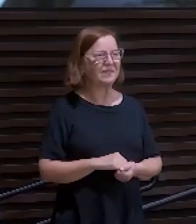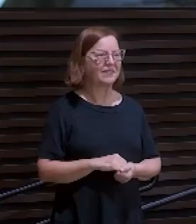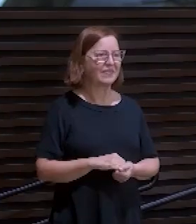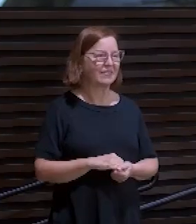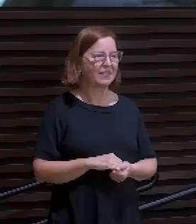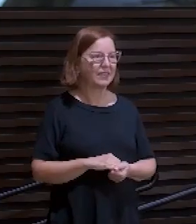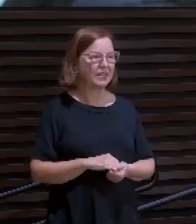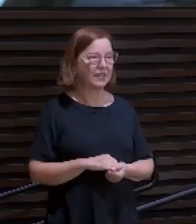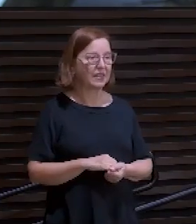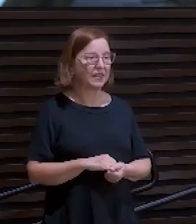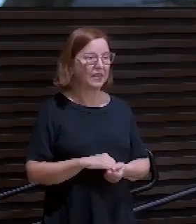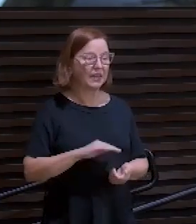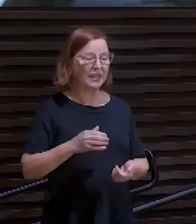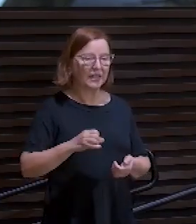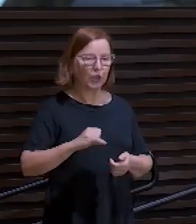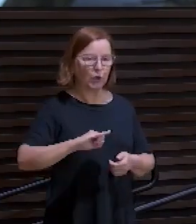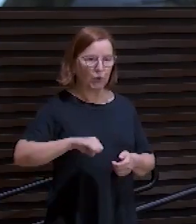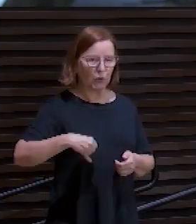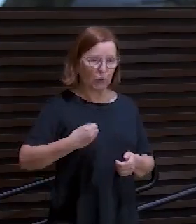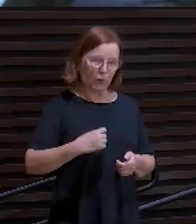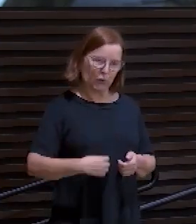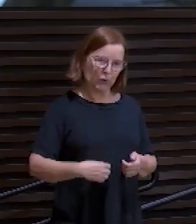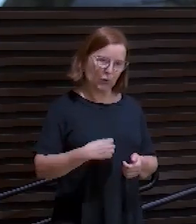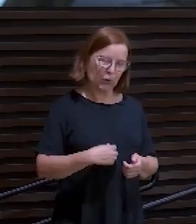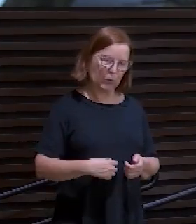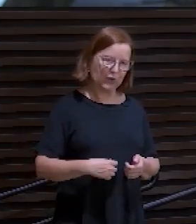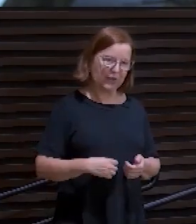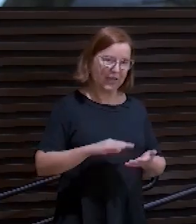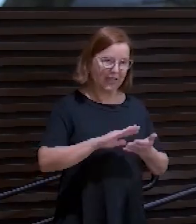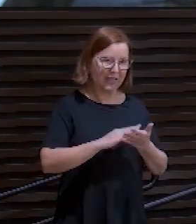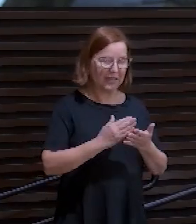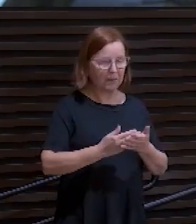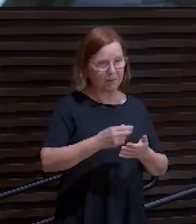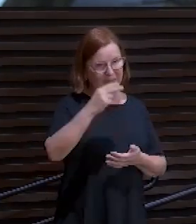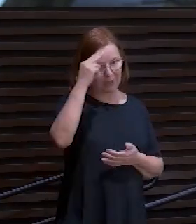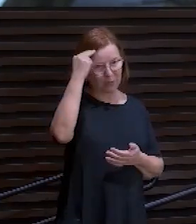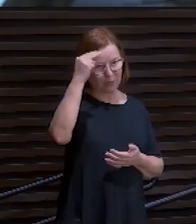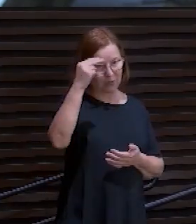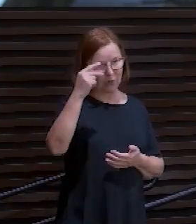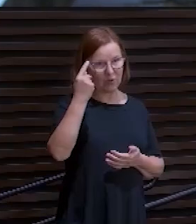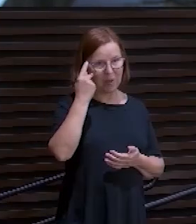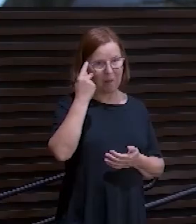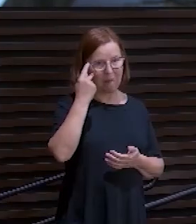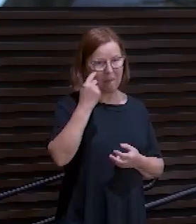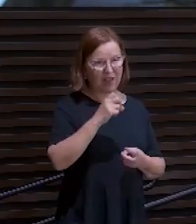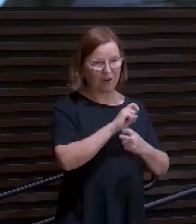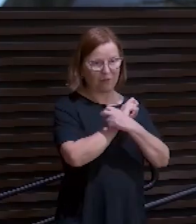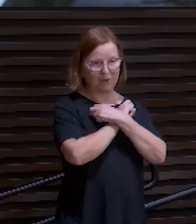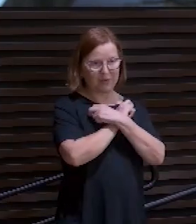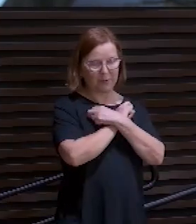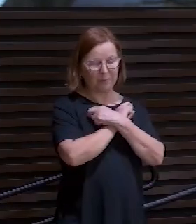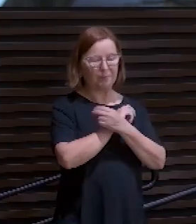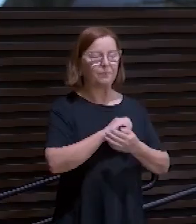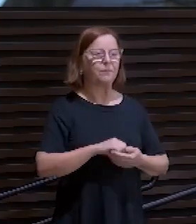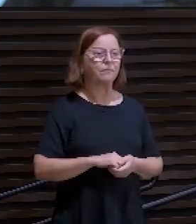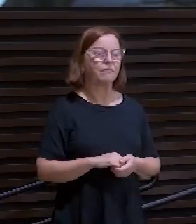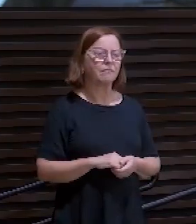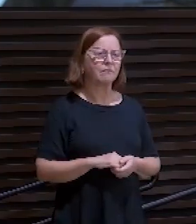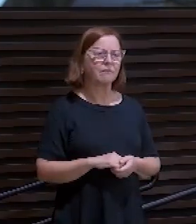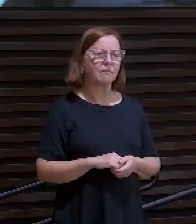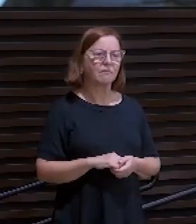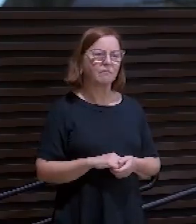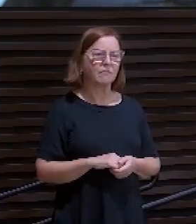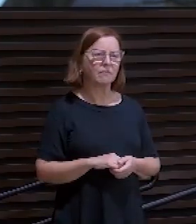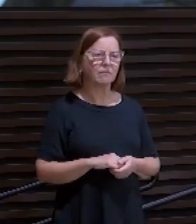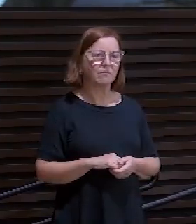Então, José interpreta aquele sonho e imediatamente a resposta de Faraó é: quem